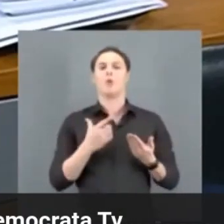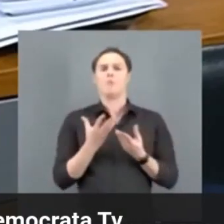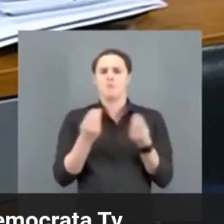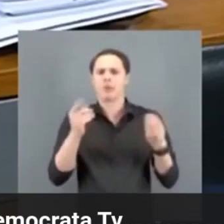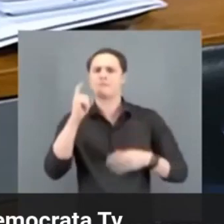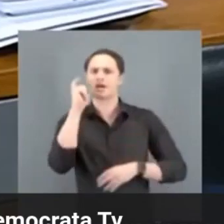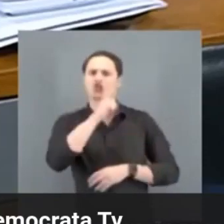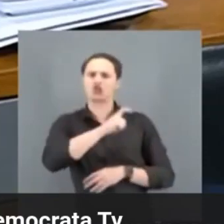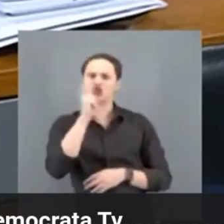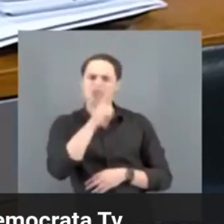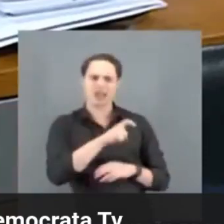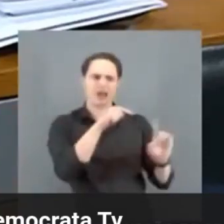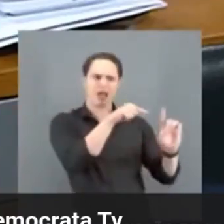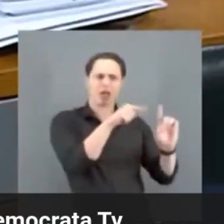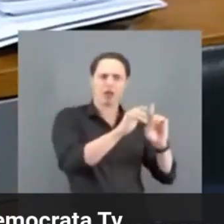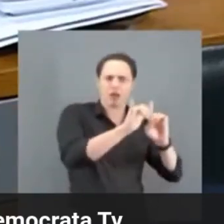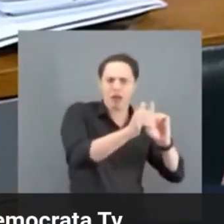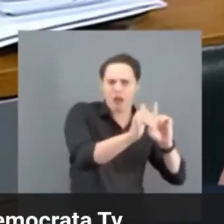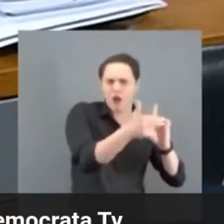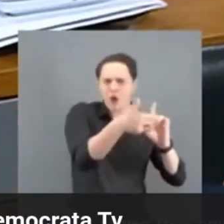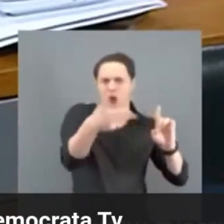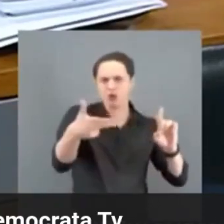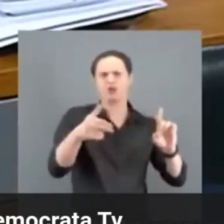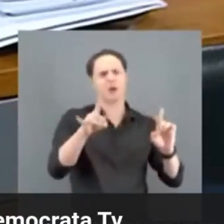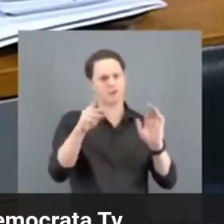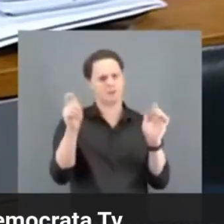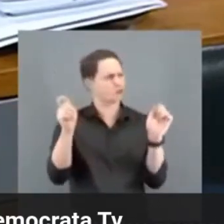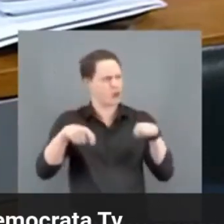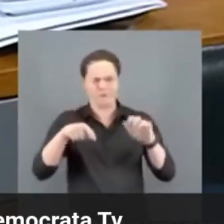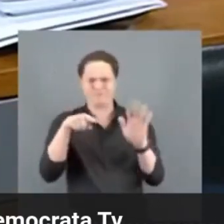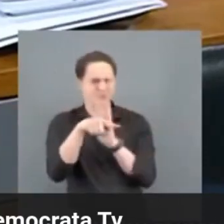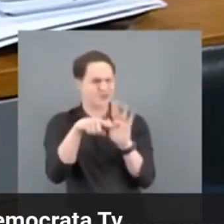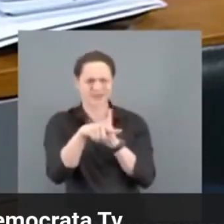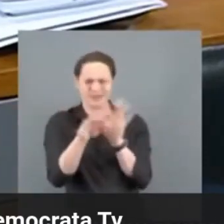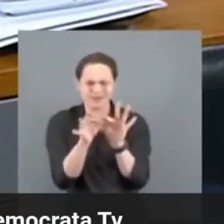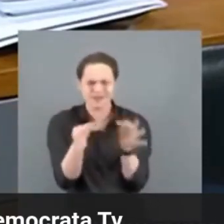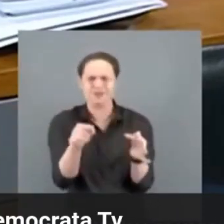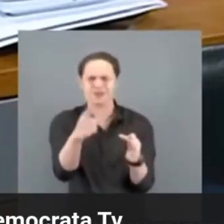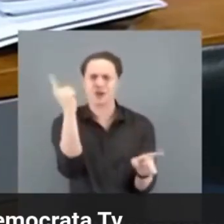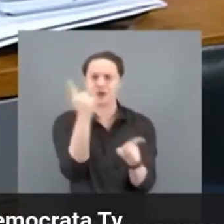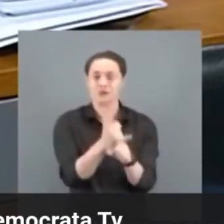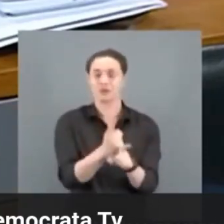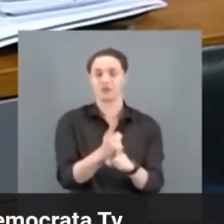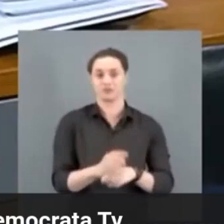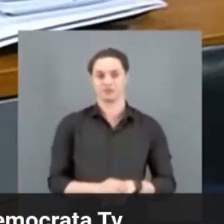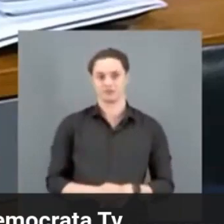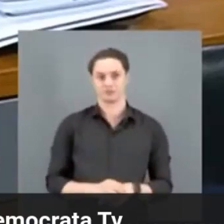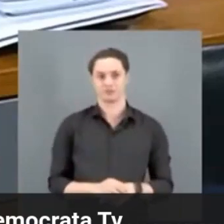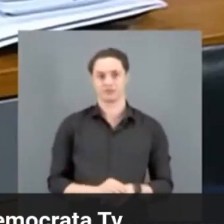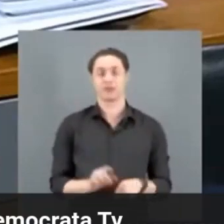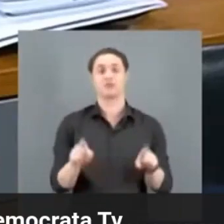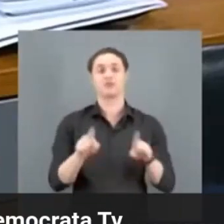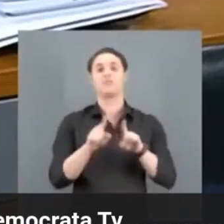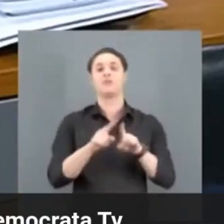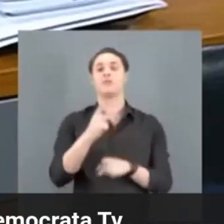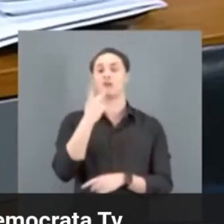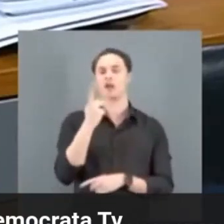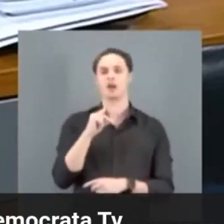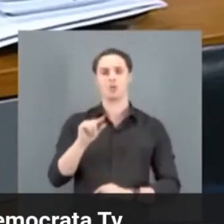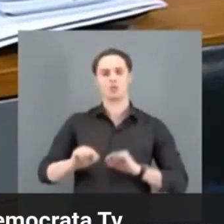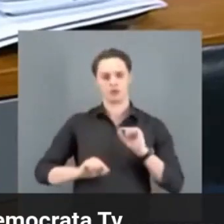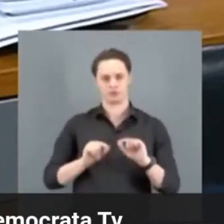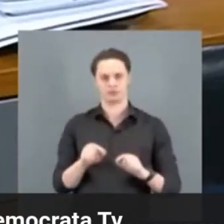tem muita mentira, só dá um Google, tá? Simples assim. Dizer para o senhor também, seu